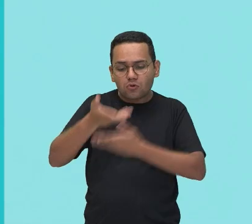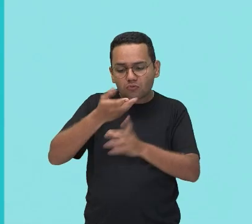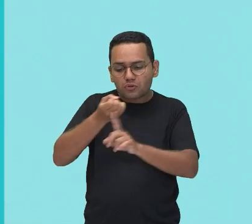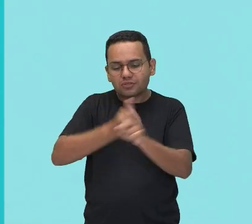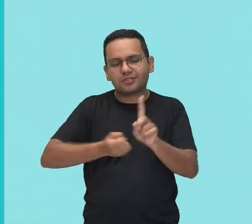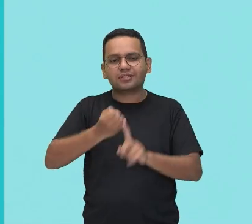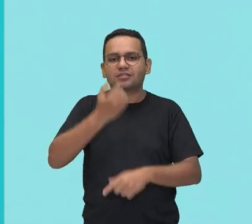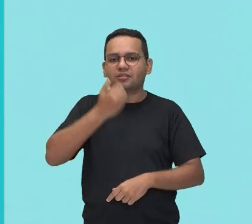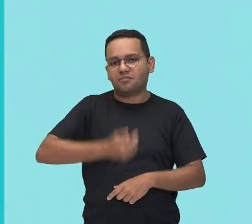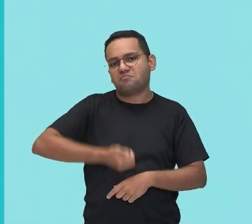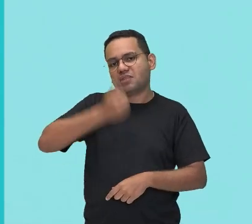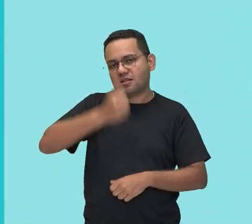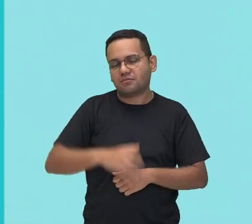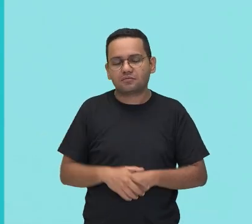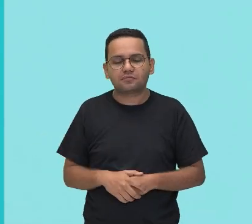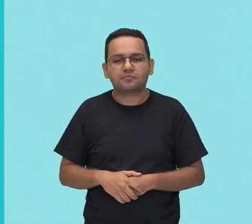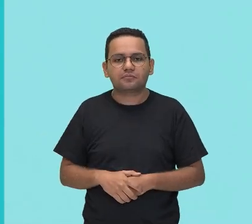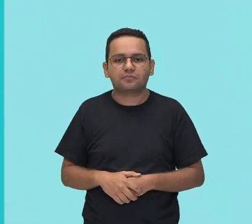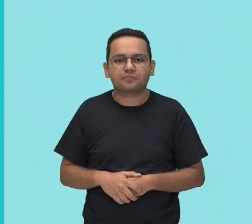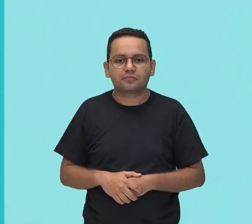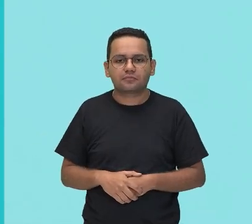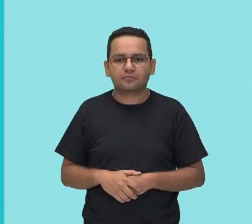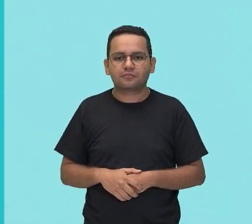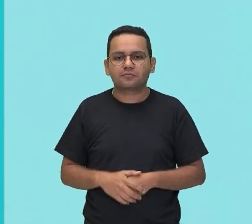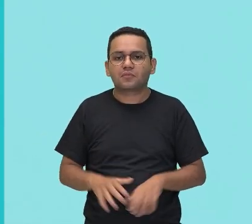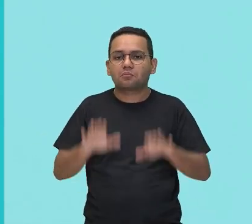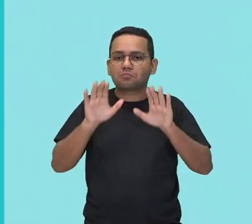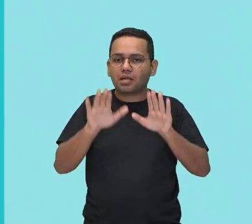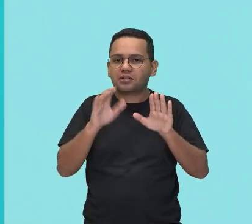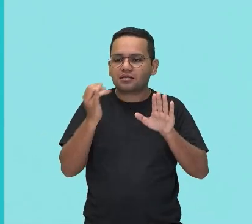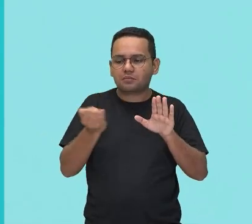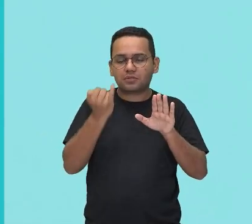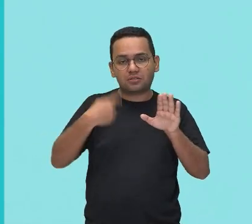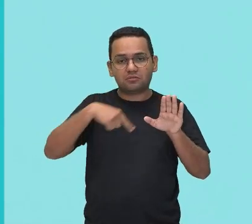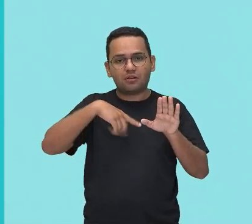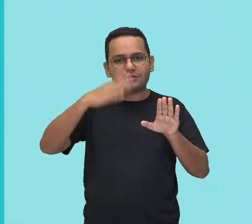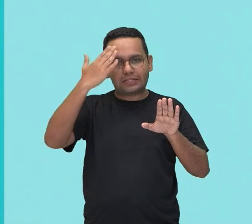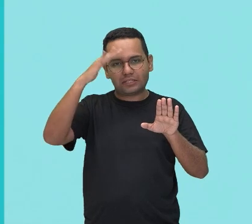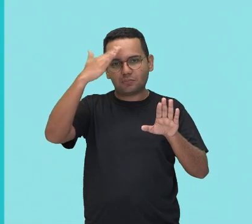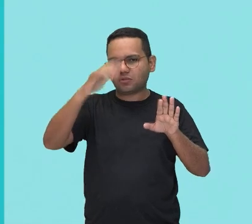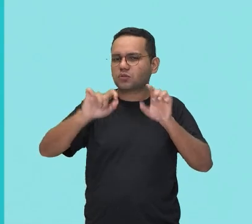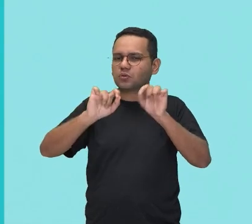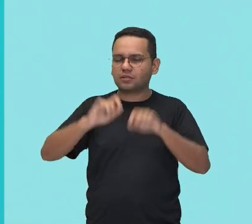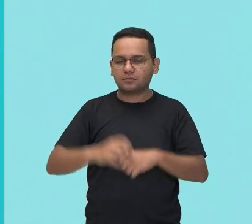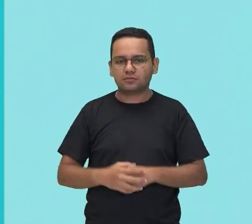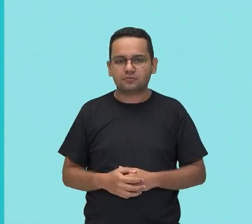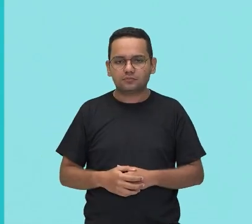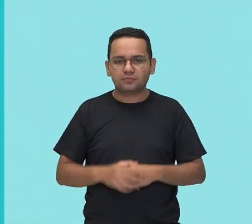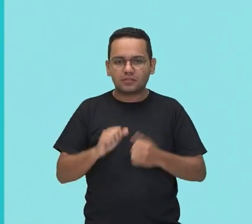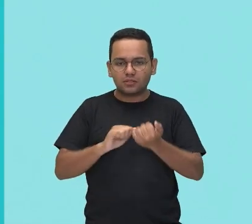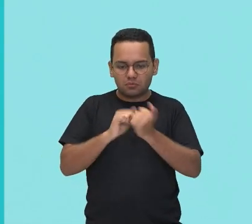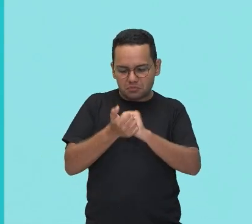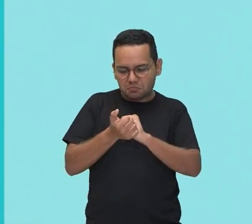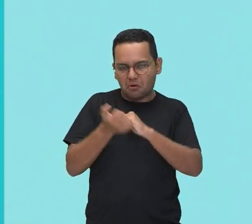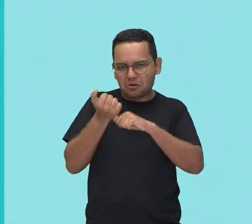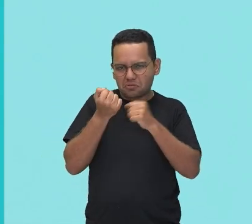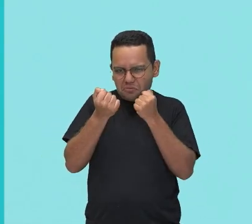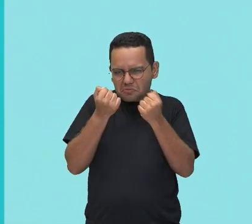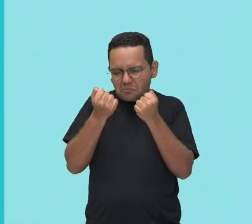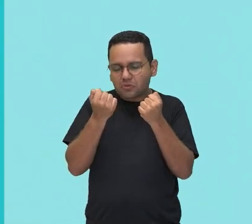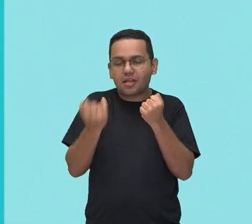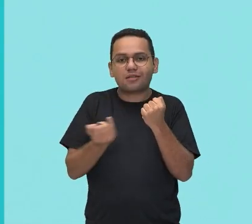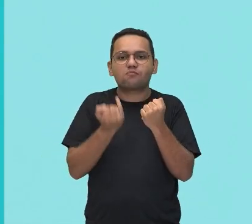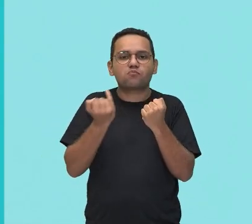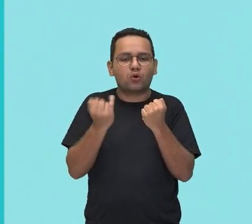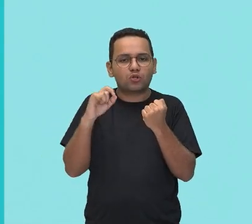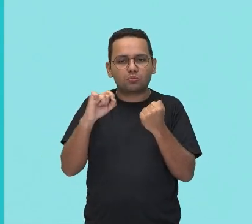melhor. Então, é super importante a gente entender, né, que a luta ela exerce um papel fundamental